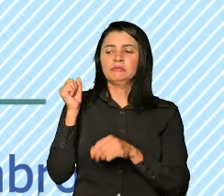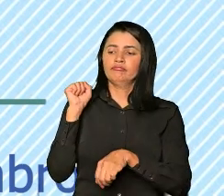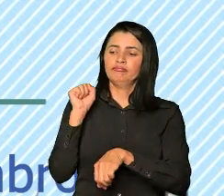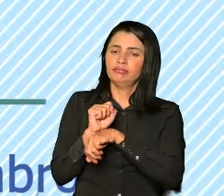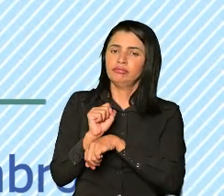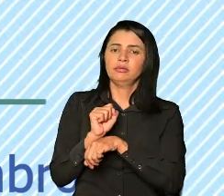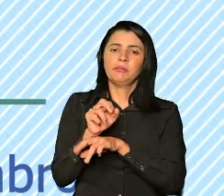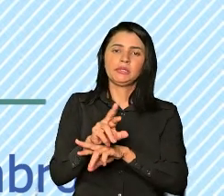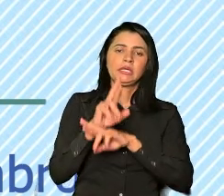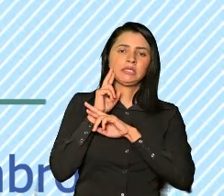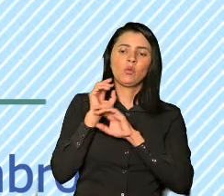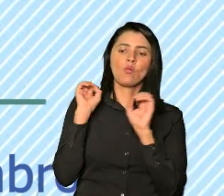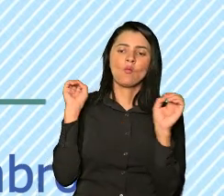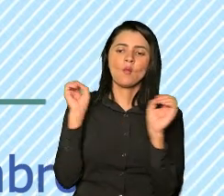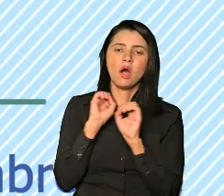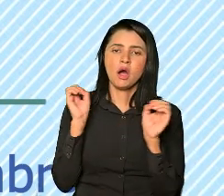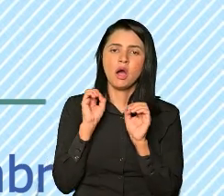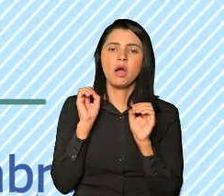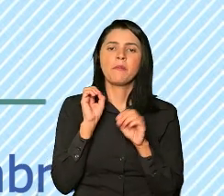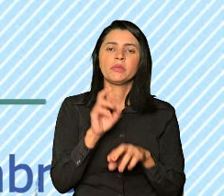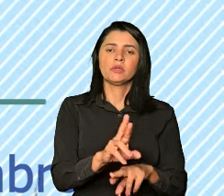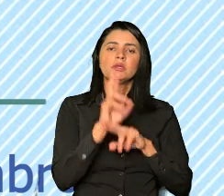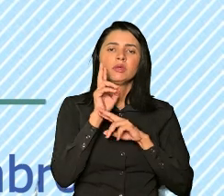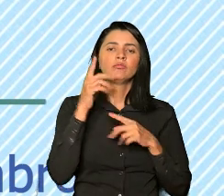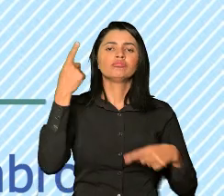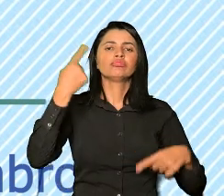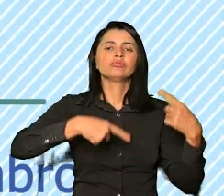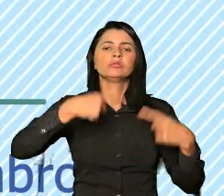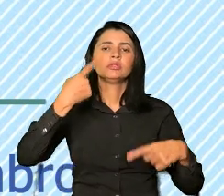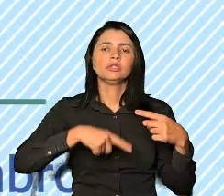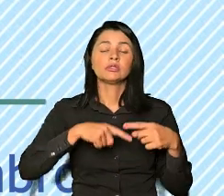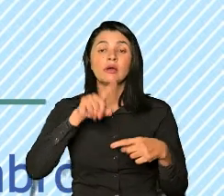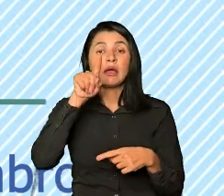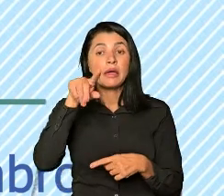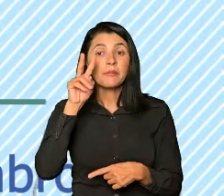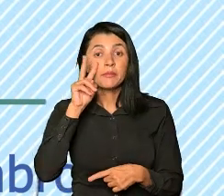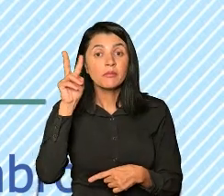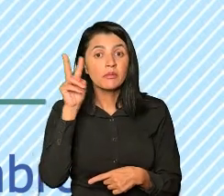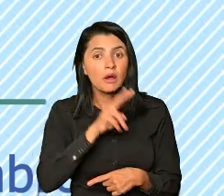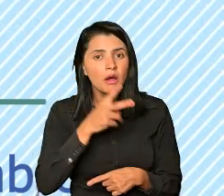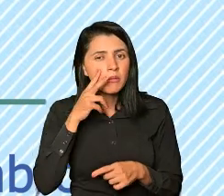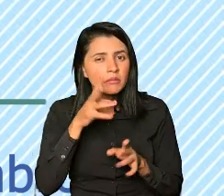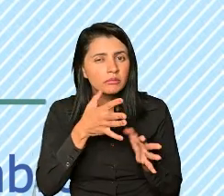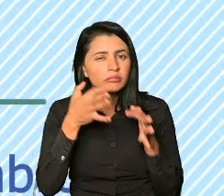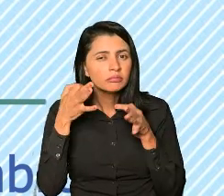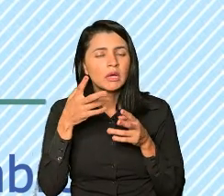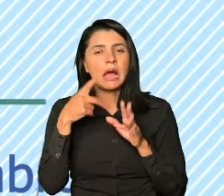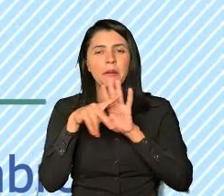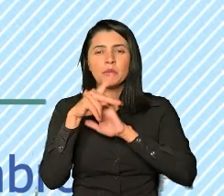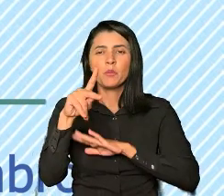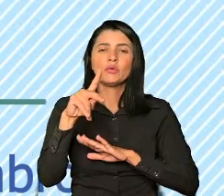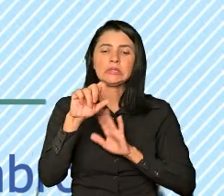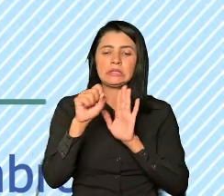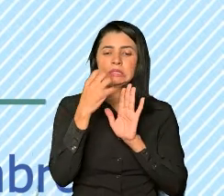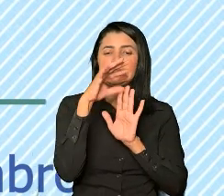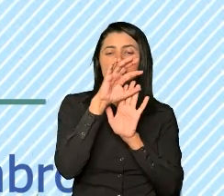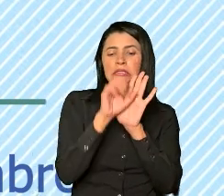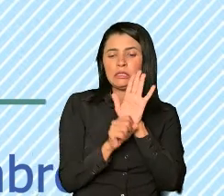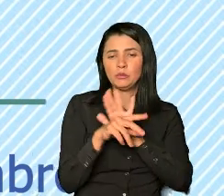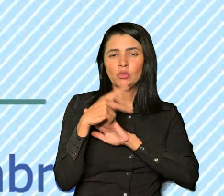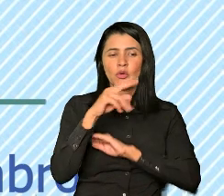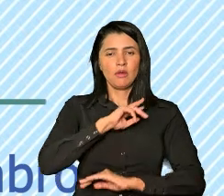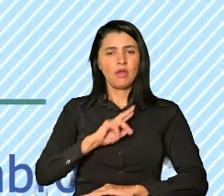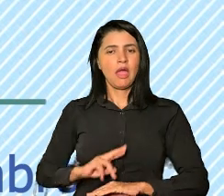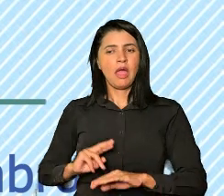sua representação política. É interessante observar que a própria simbologia da república é